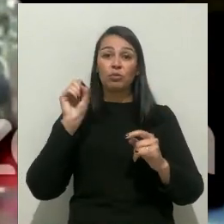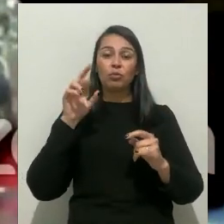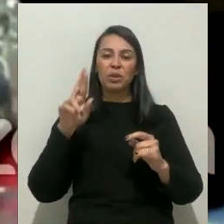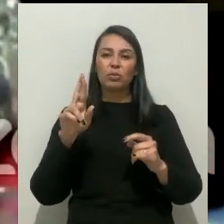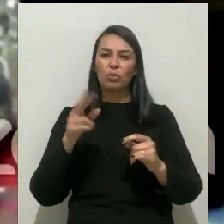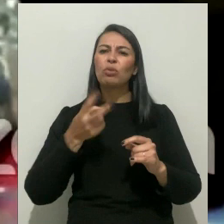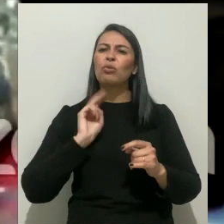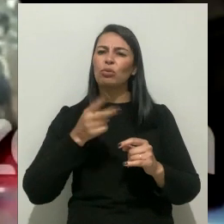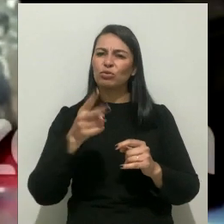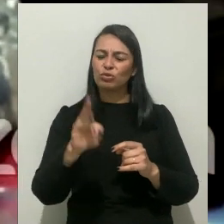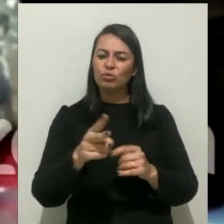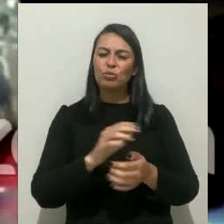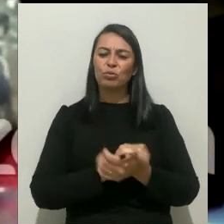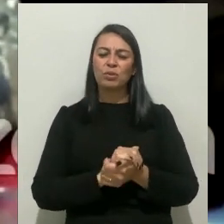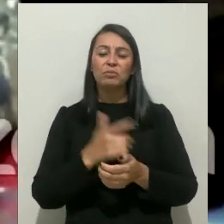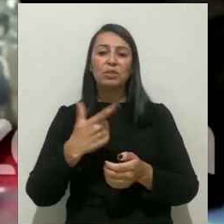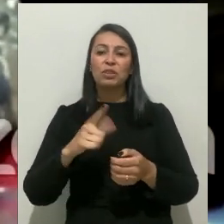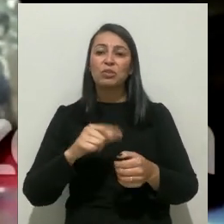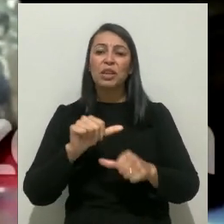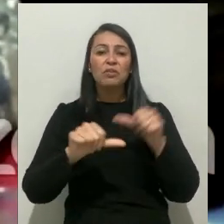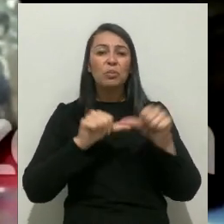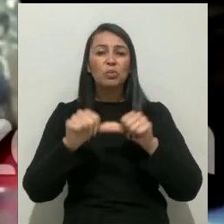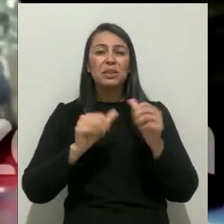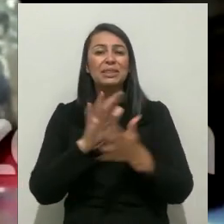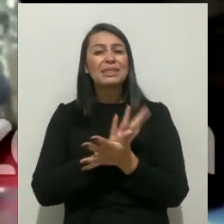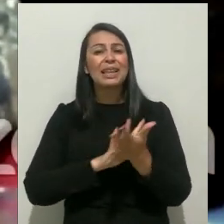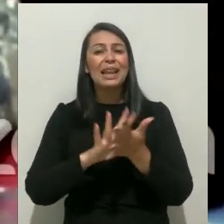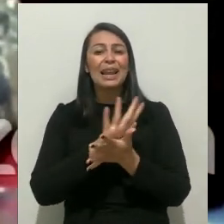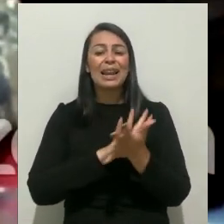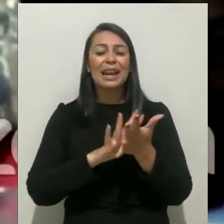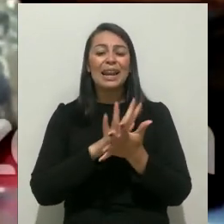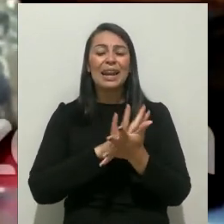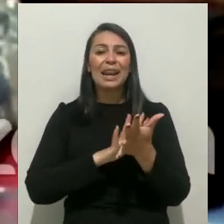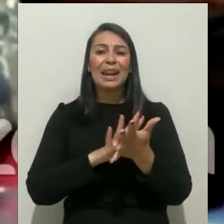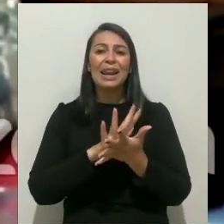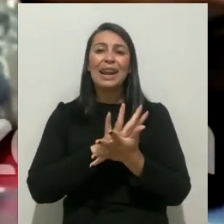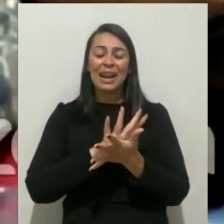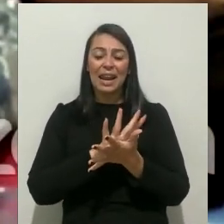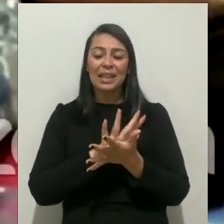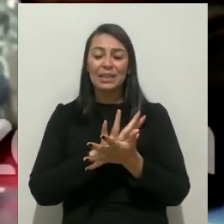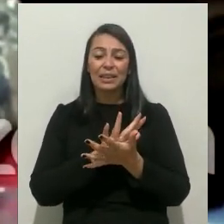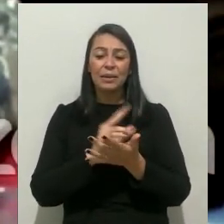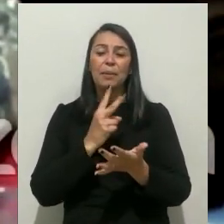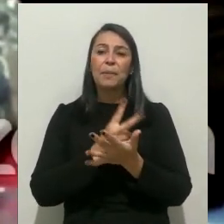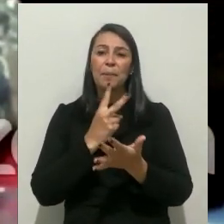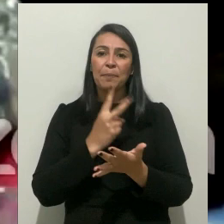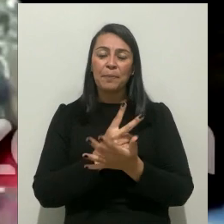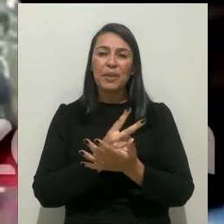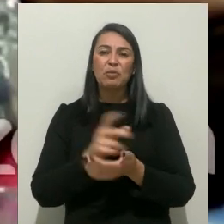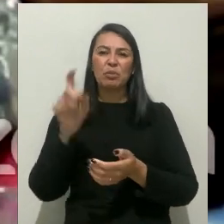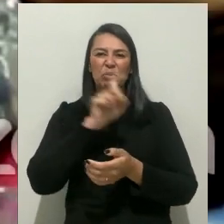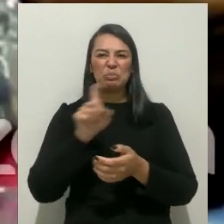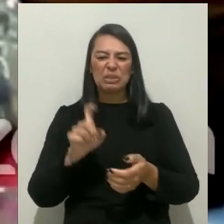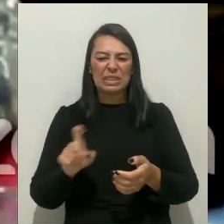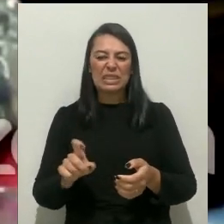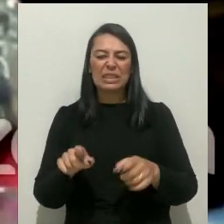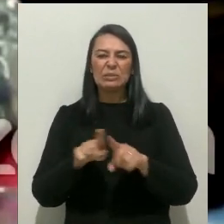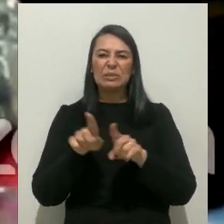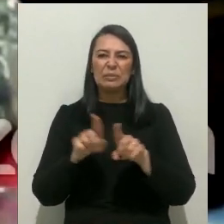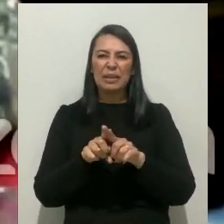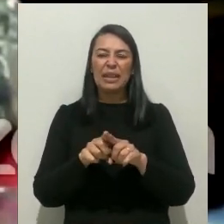intacto. Ele não sofreu nenhuma alteração, apesar da má administração da universidade,